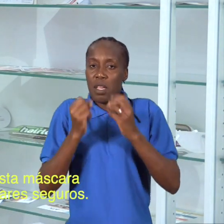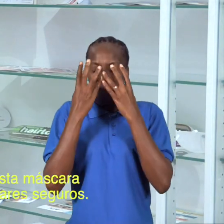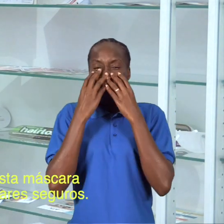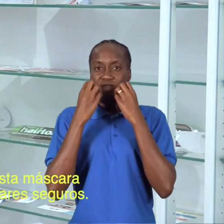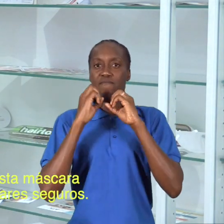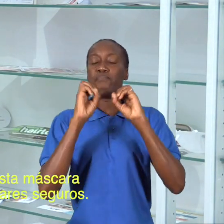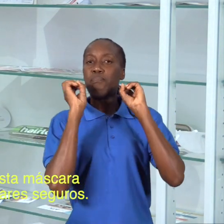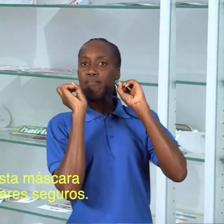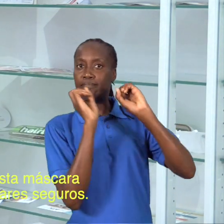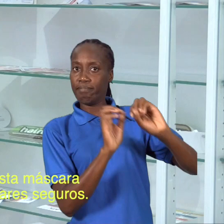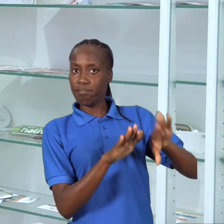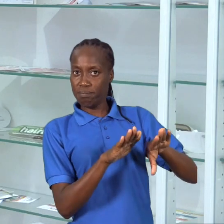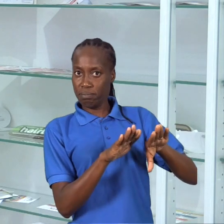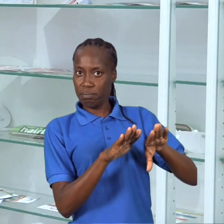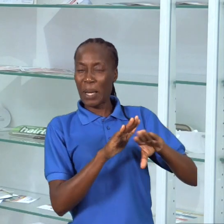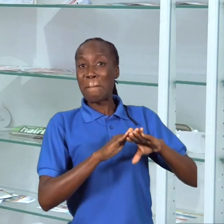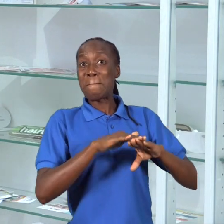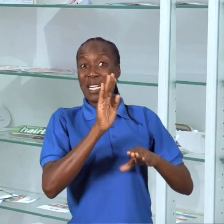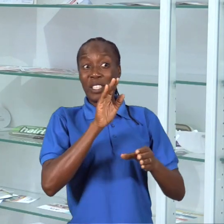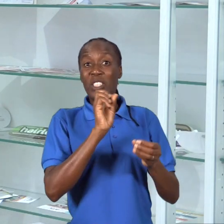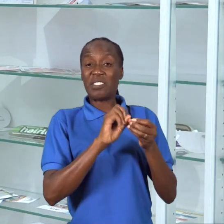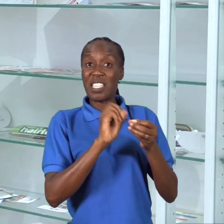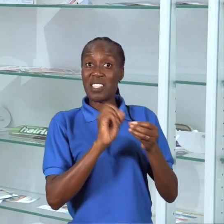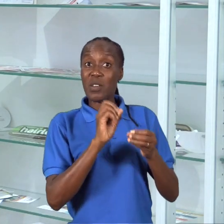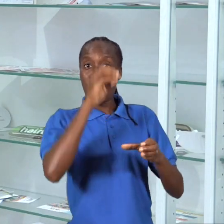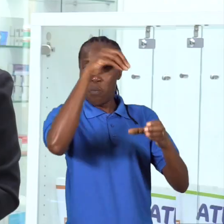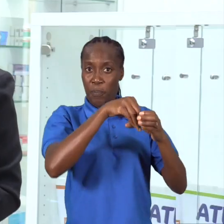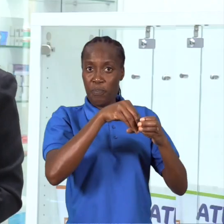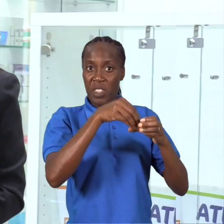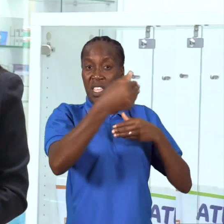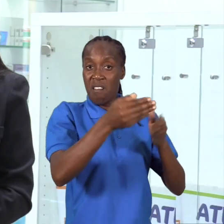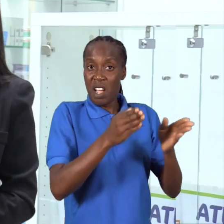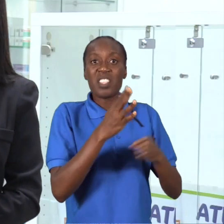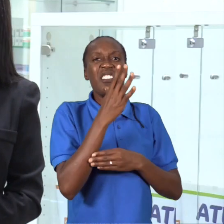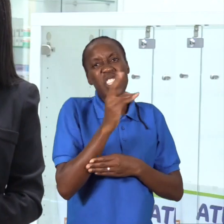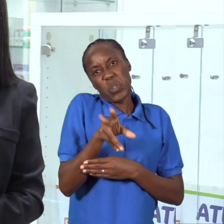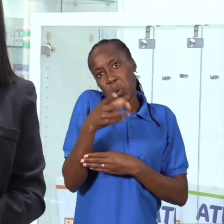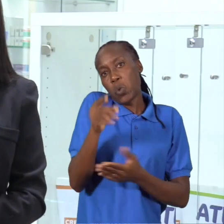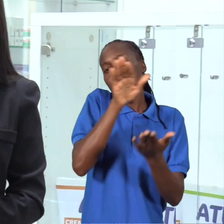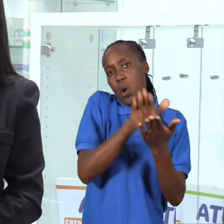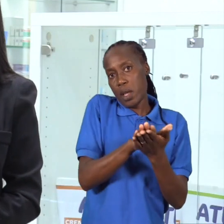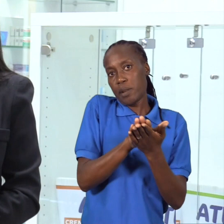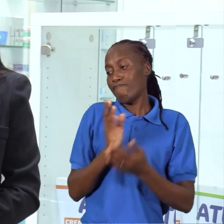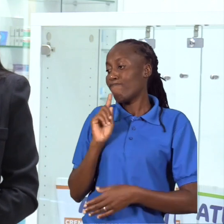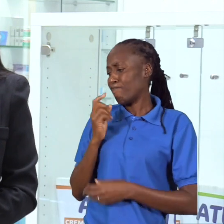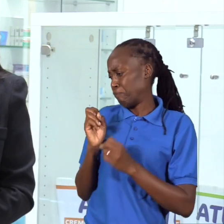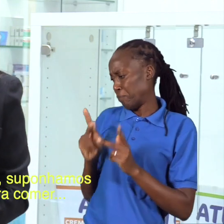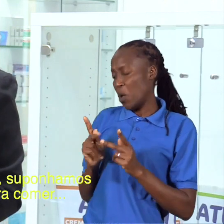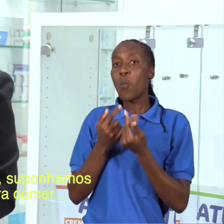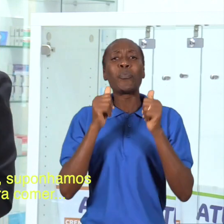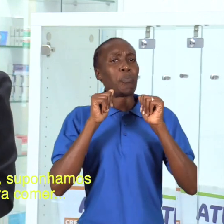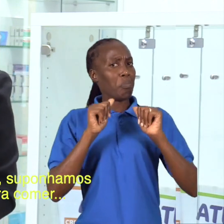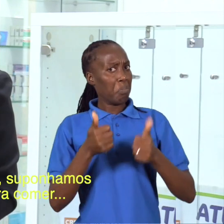locais mais seguros. Em caixas de lixo, etc. Ok. Muito bem. E